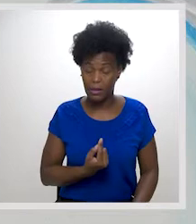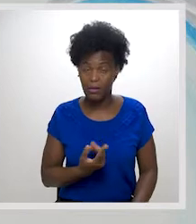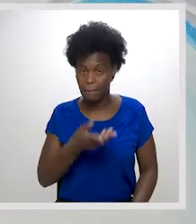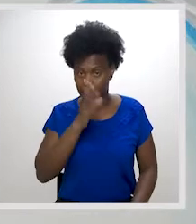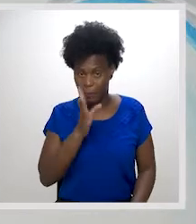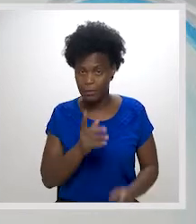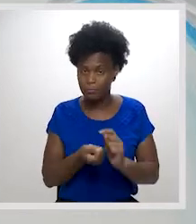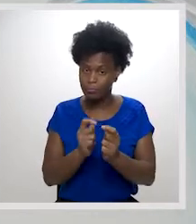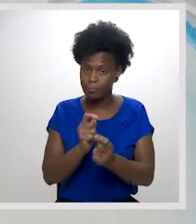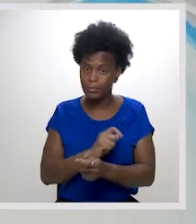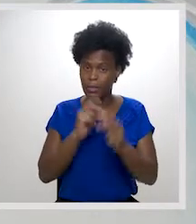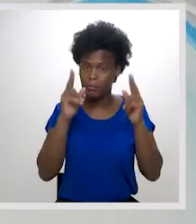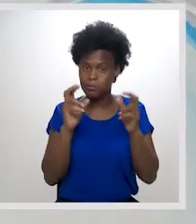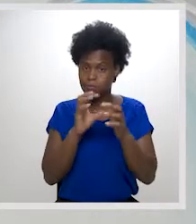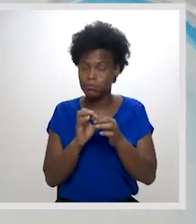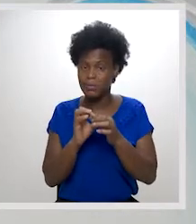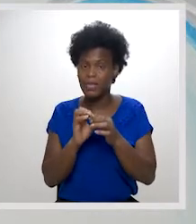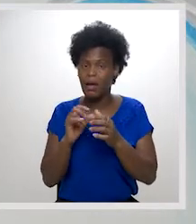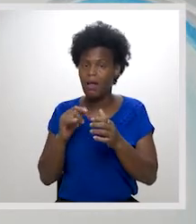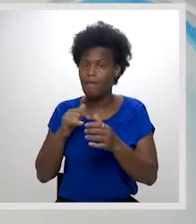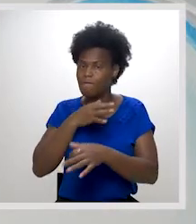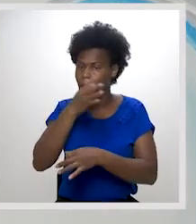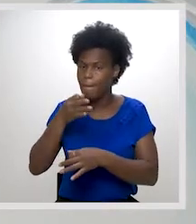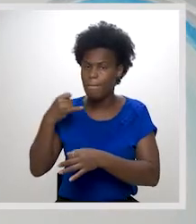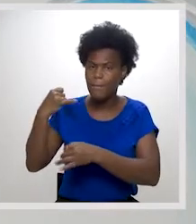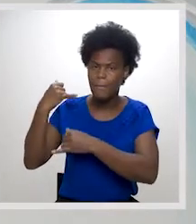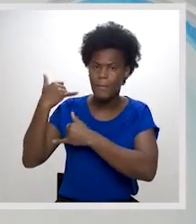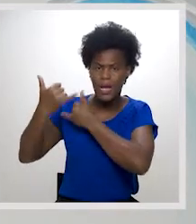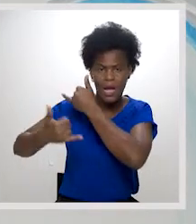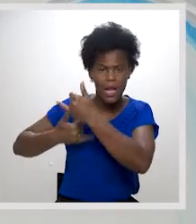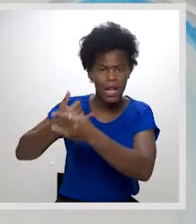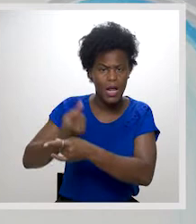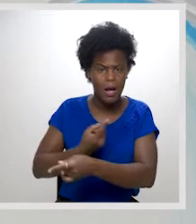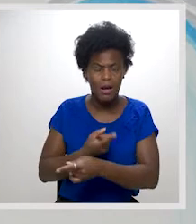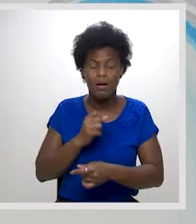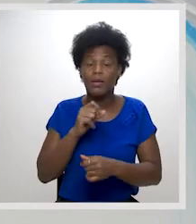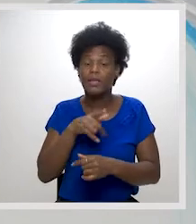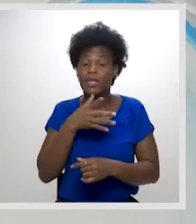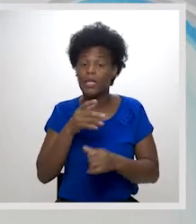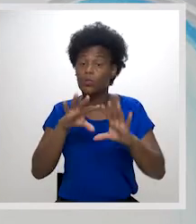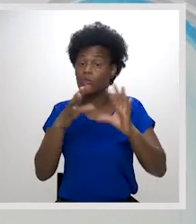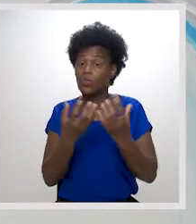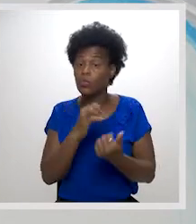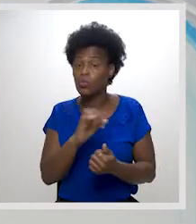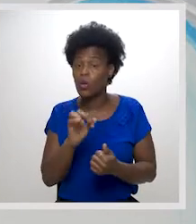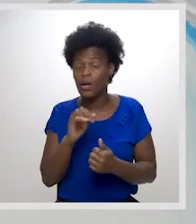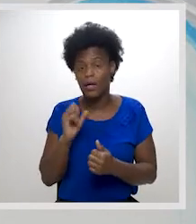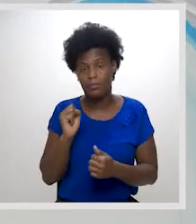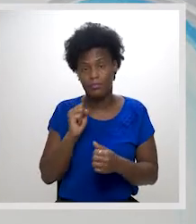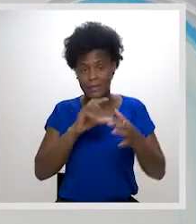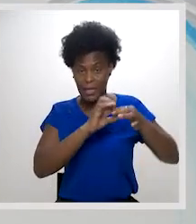ser, praticamente, adaptadas às questões hereditárias. E que isso é que se diz, no seu todo,